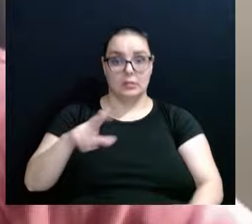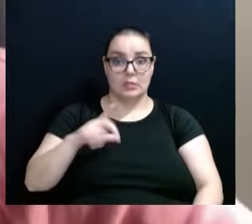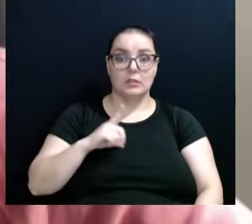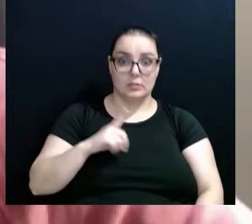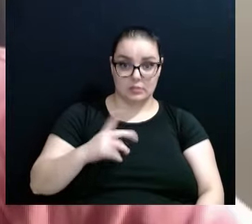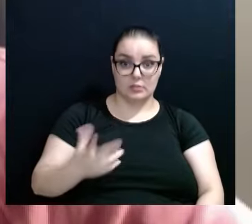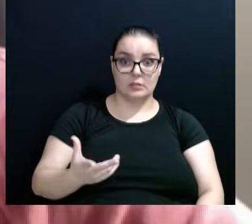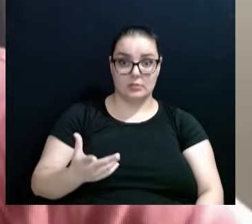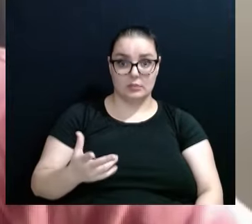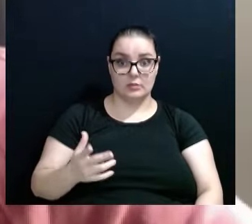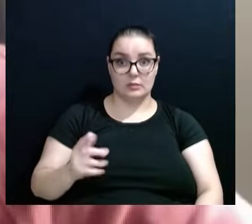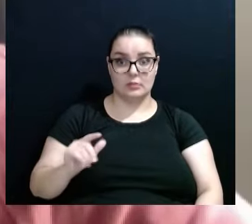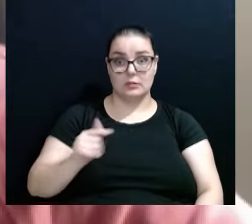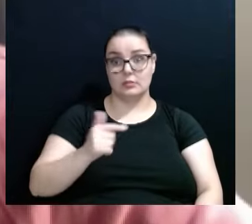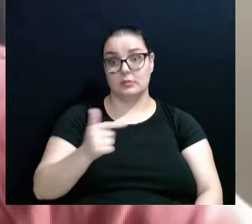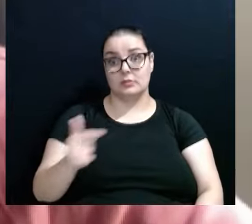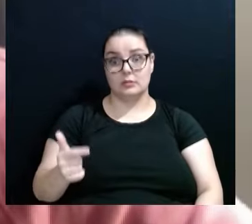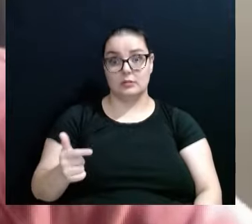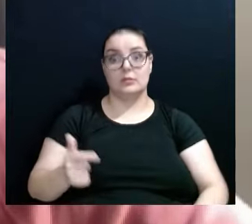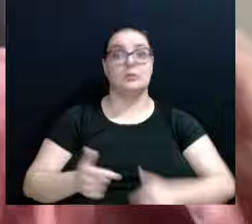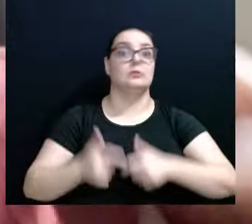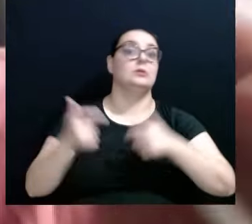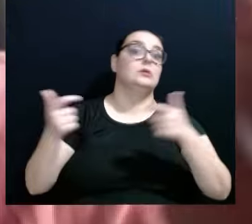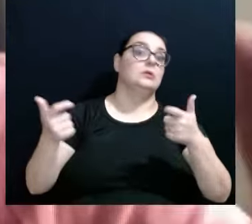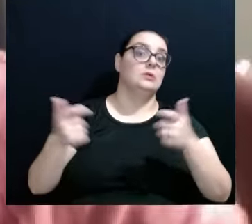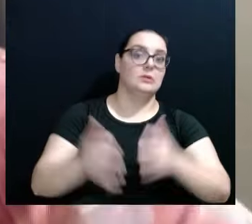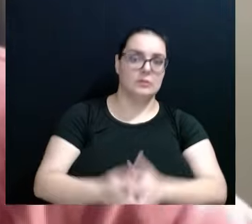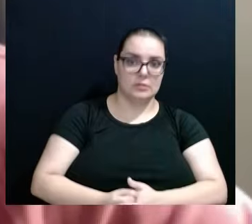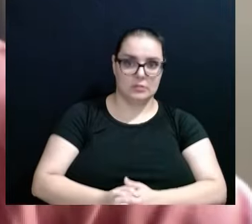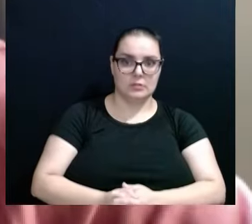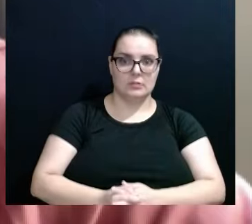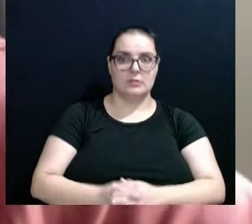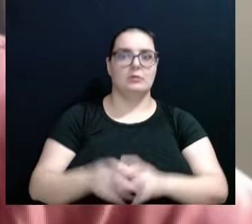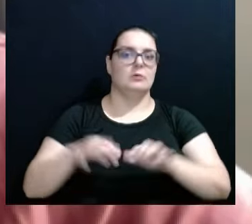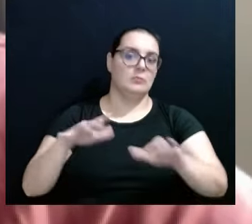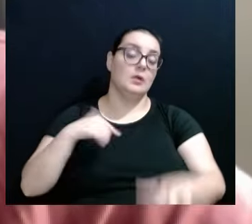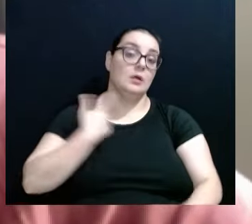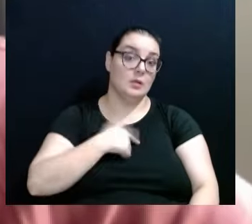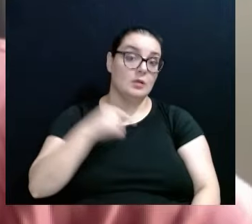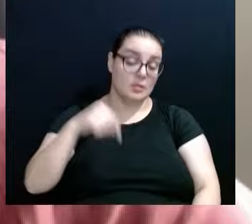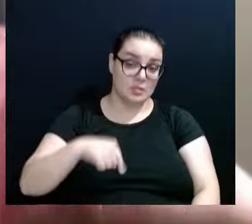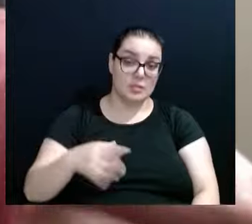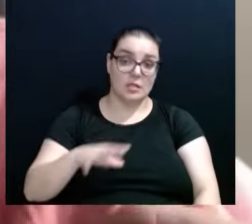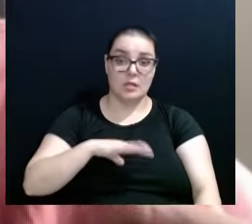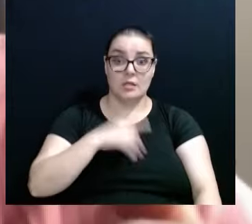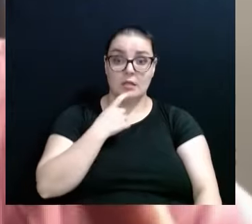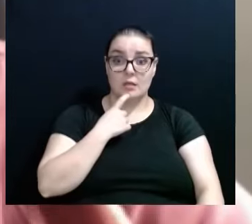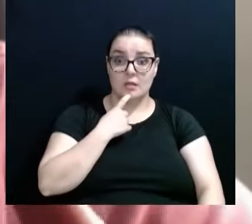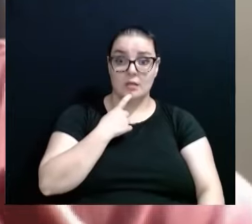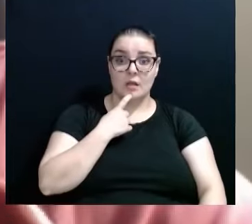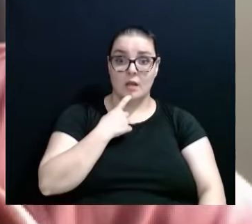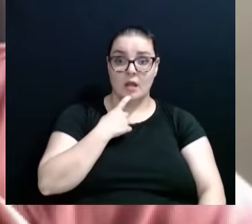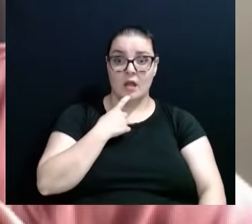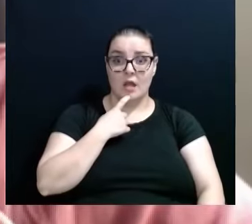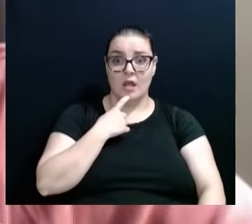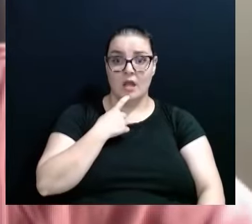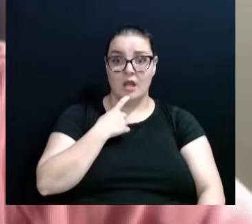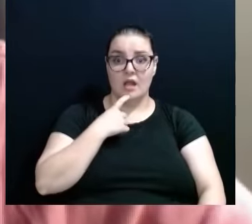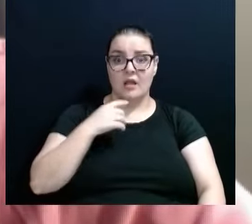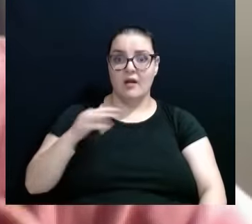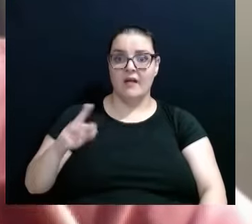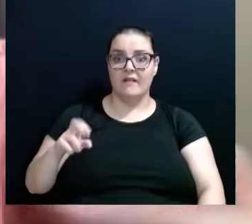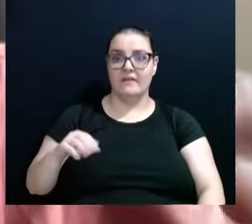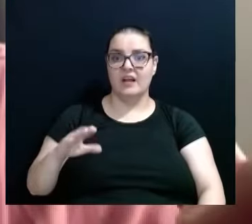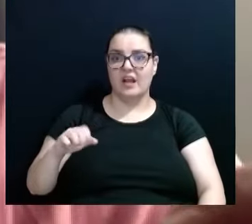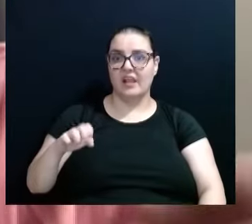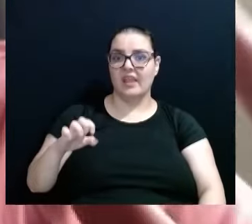eu dou razão, não tenha tanta repercussão para nós aqui em Campinas, foi o ponto de não